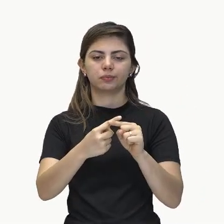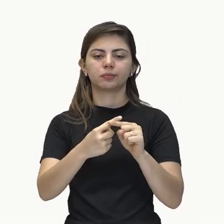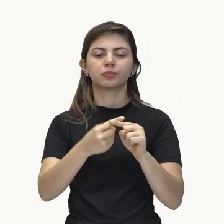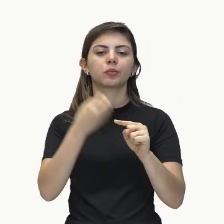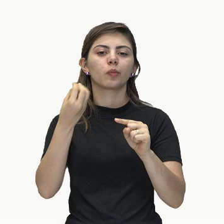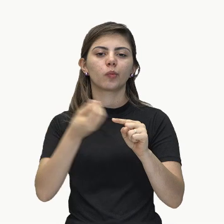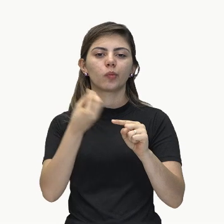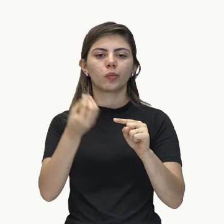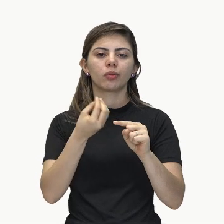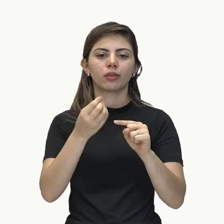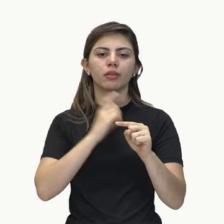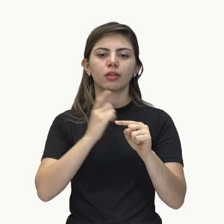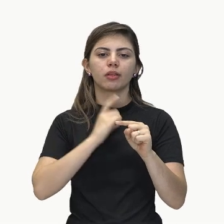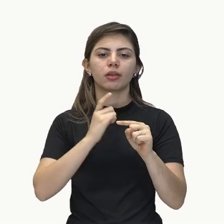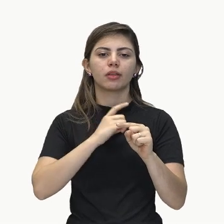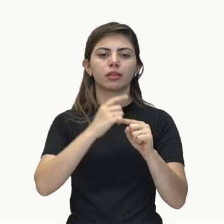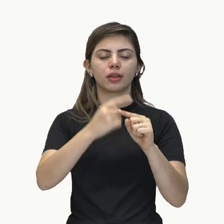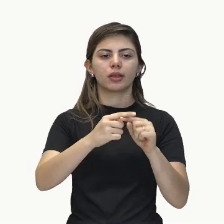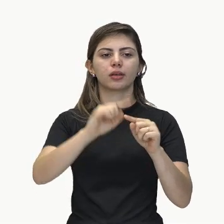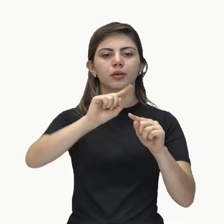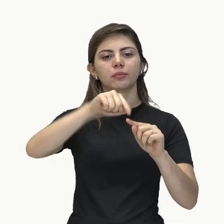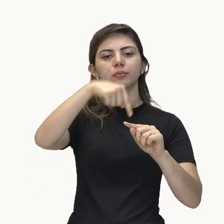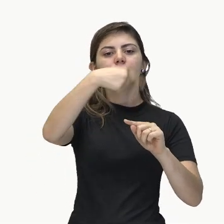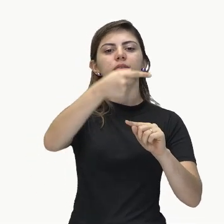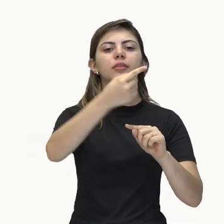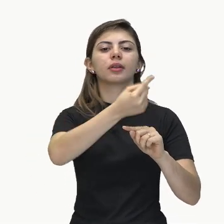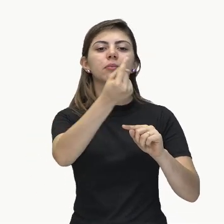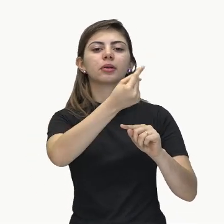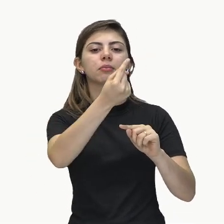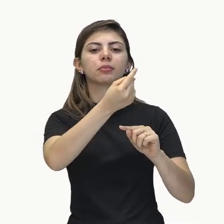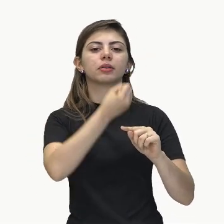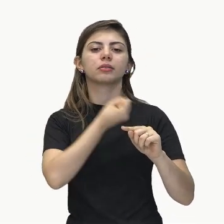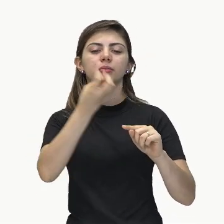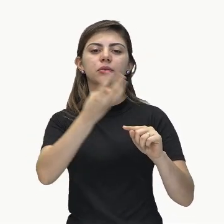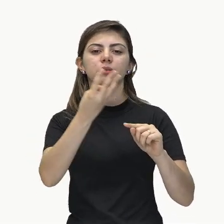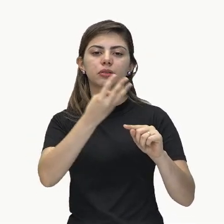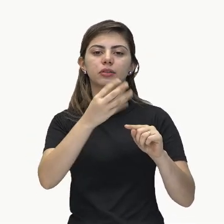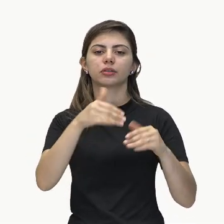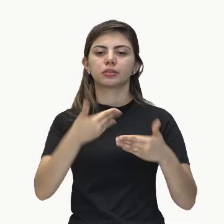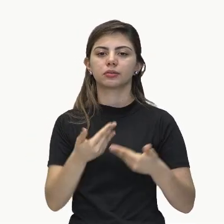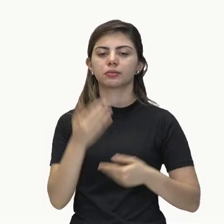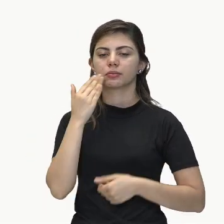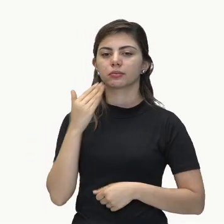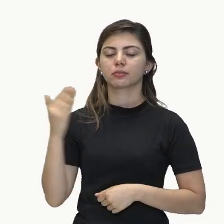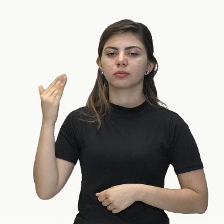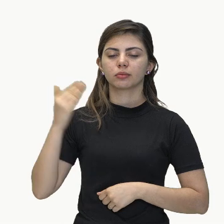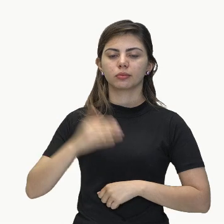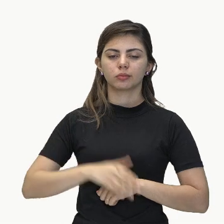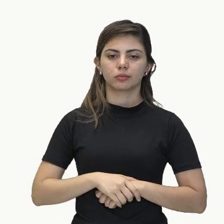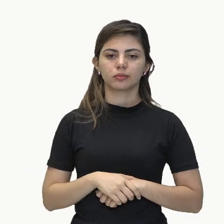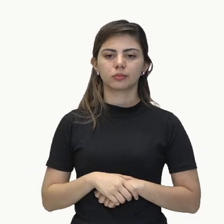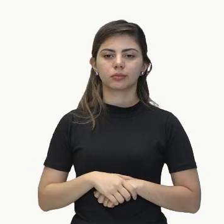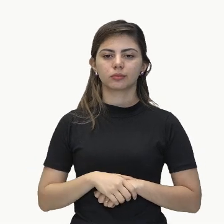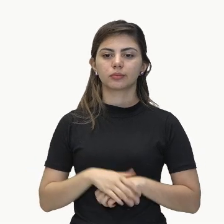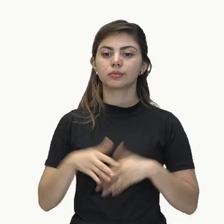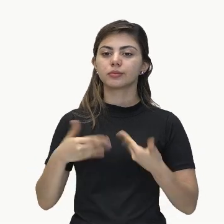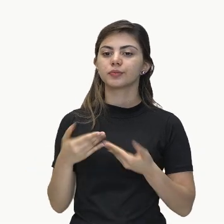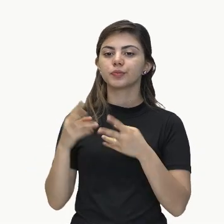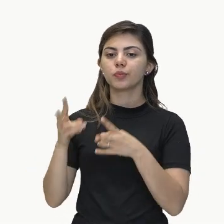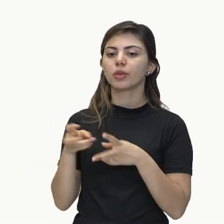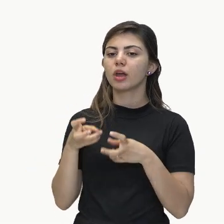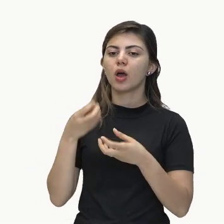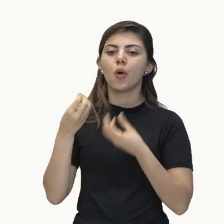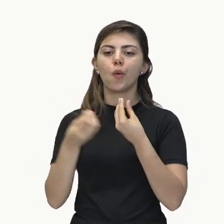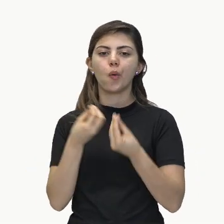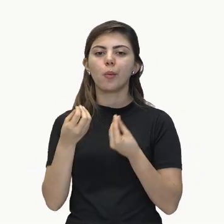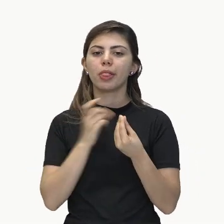ela pelo coeficiente da minha primeira. Quem é o coeficiente da minha primeira do y? É 3. Então, observe que eu vou fazer aqui uma troca.